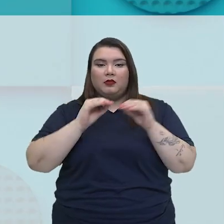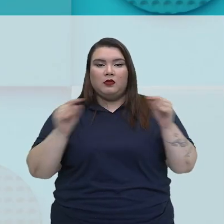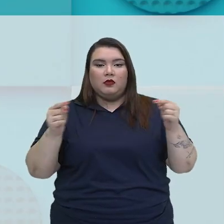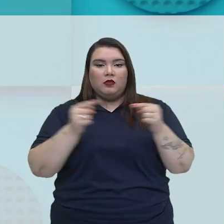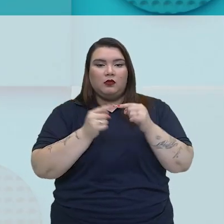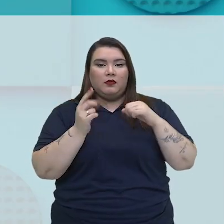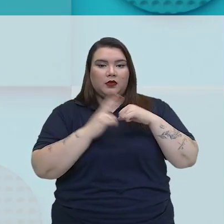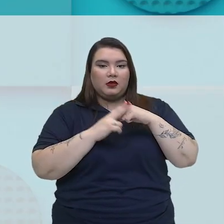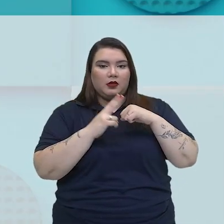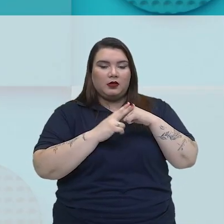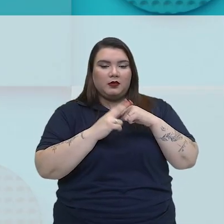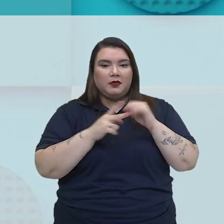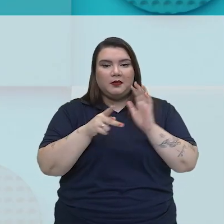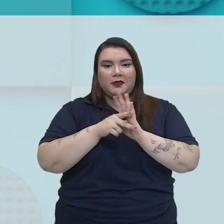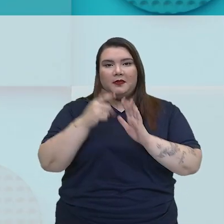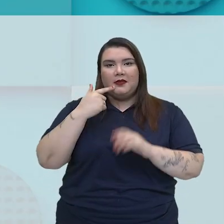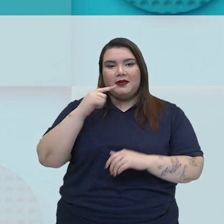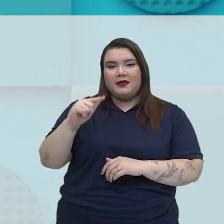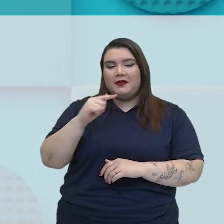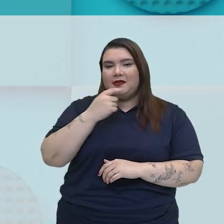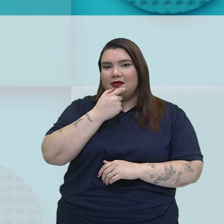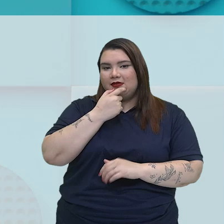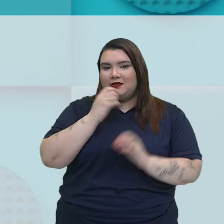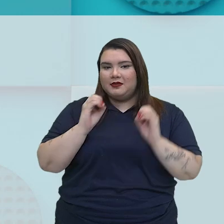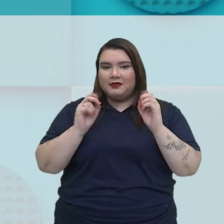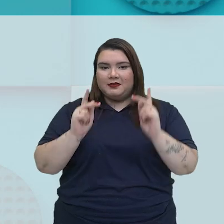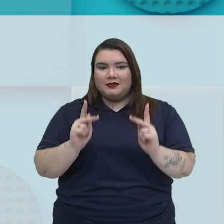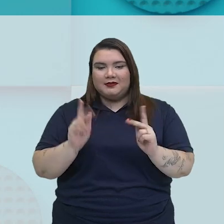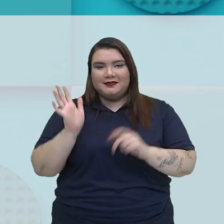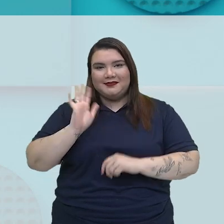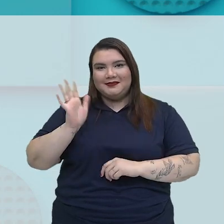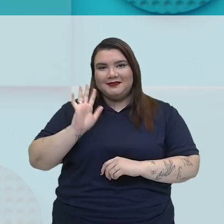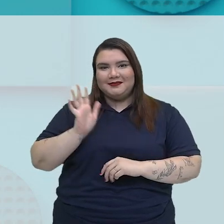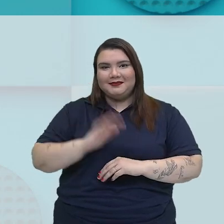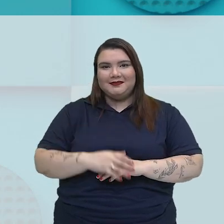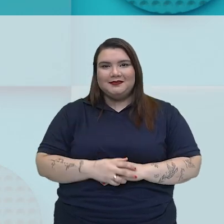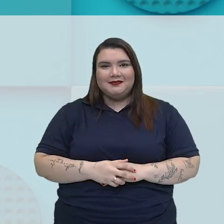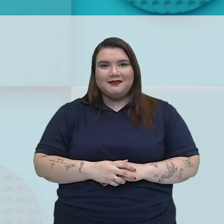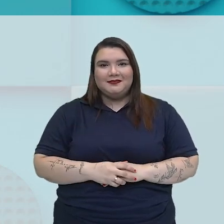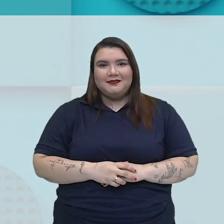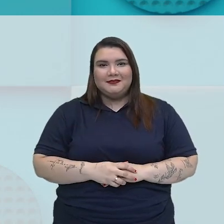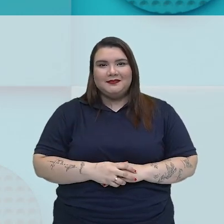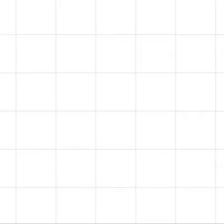esse verbo tão famoso aí da língua inglesa. Ok? Então, até mais, Cia.